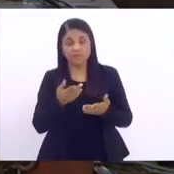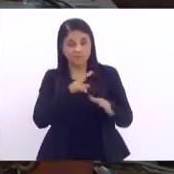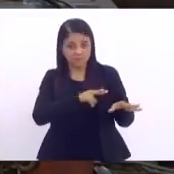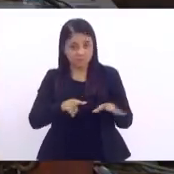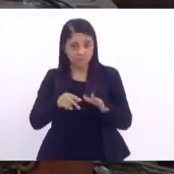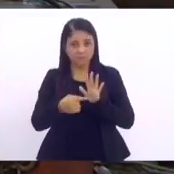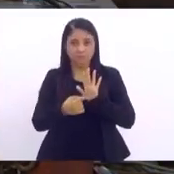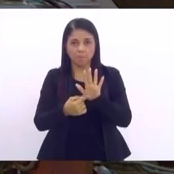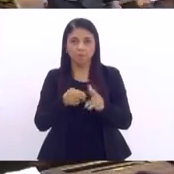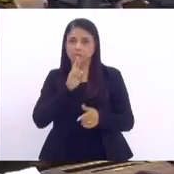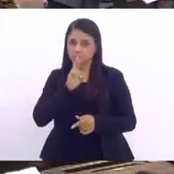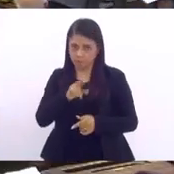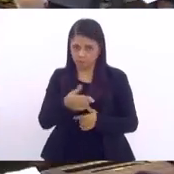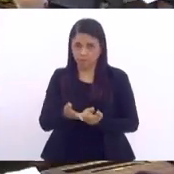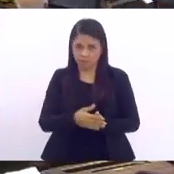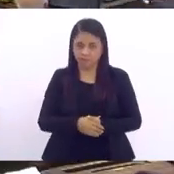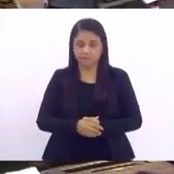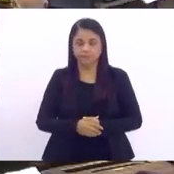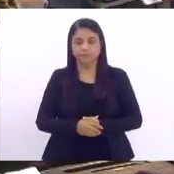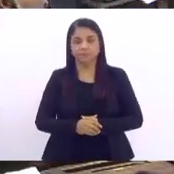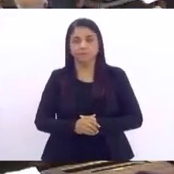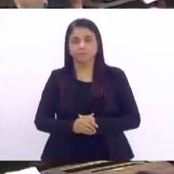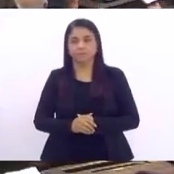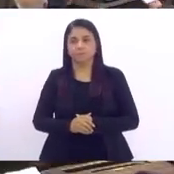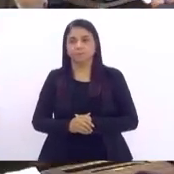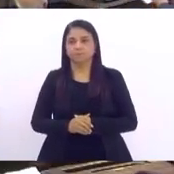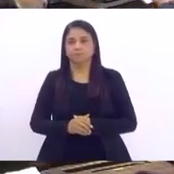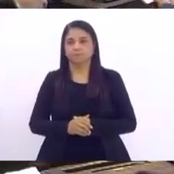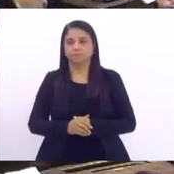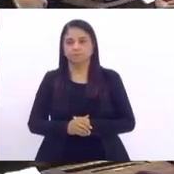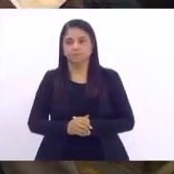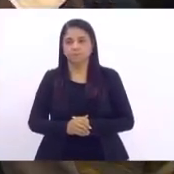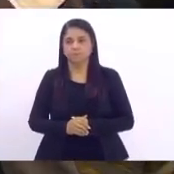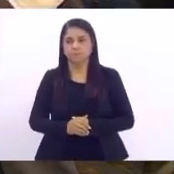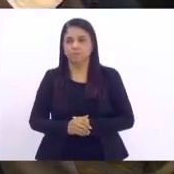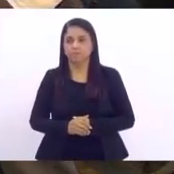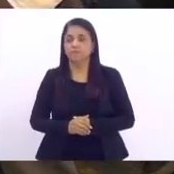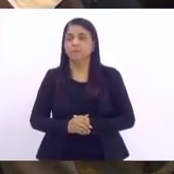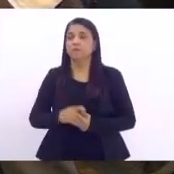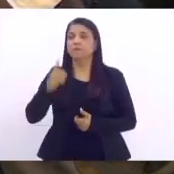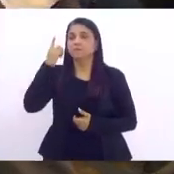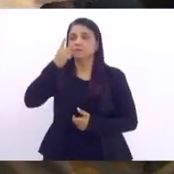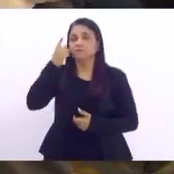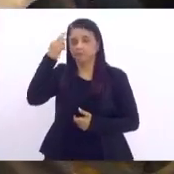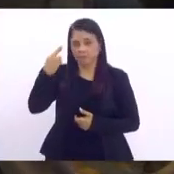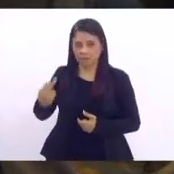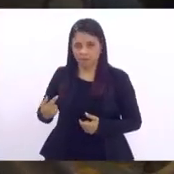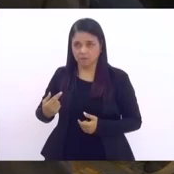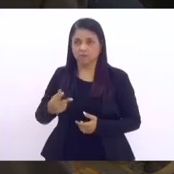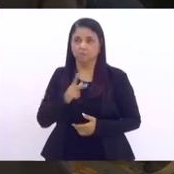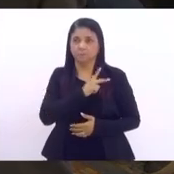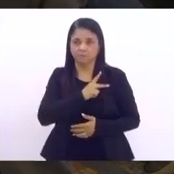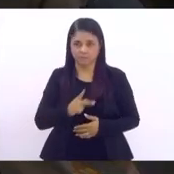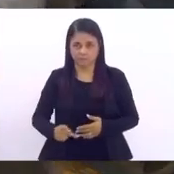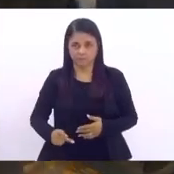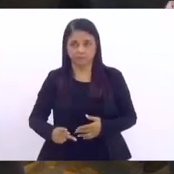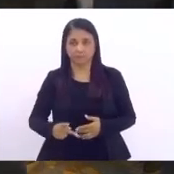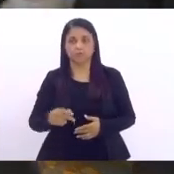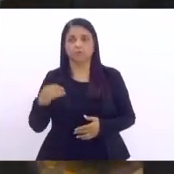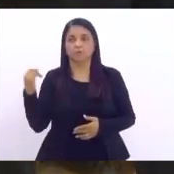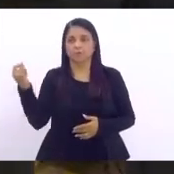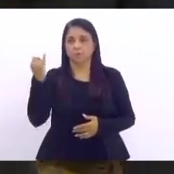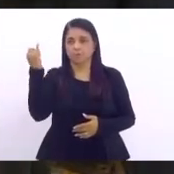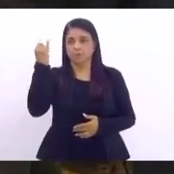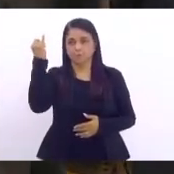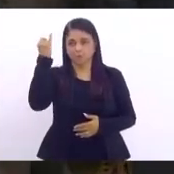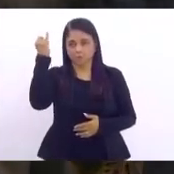Excelência. Senhor presidente. Deputada Renata, por favor. Senhor presidente, importante é aqui o acordo feito